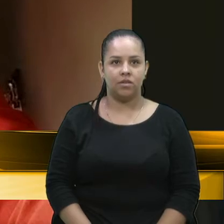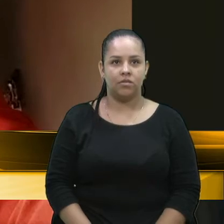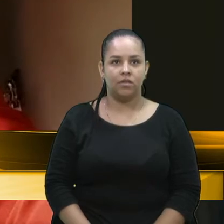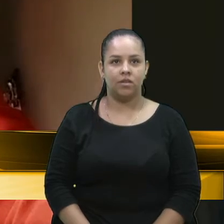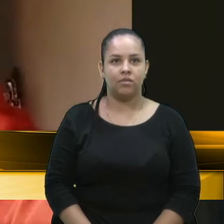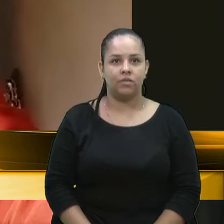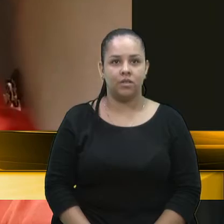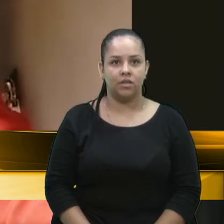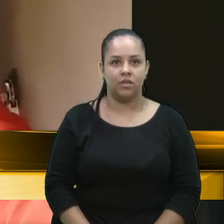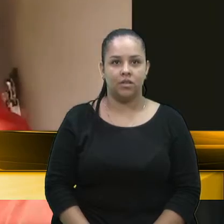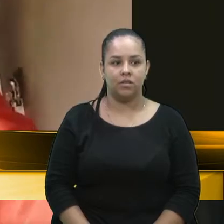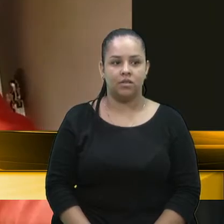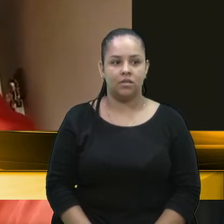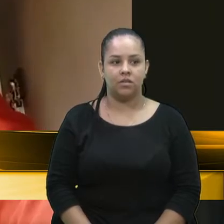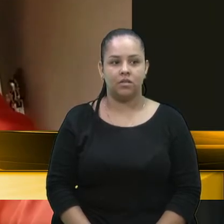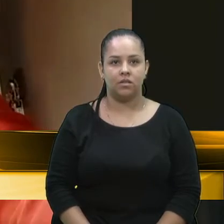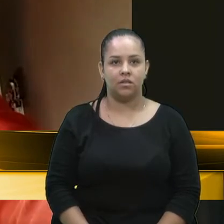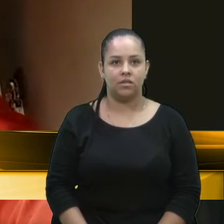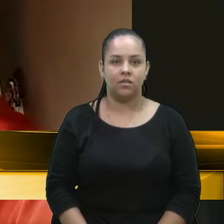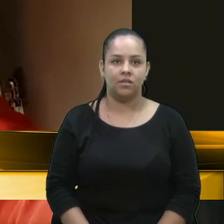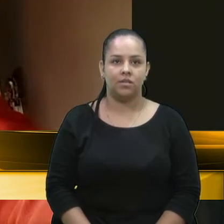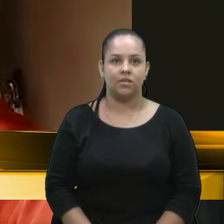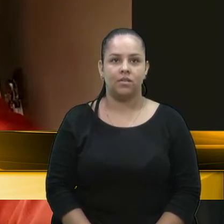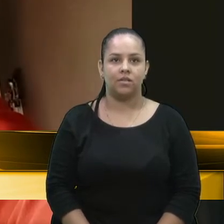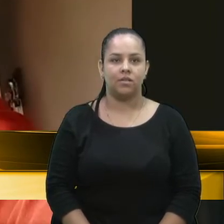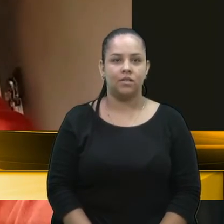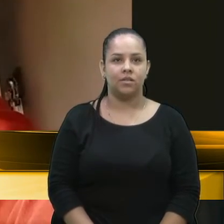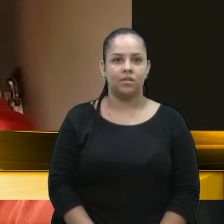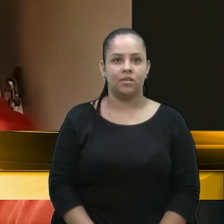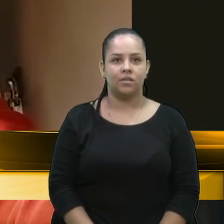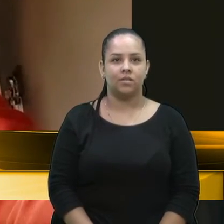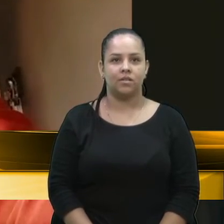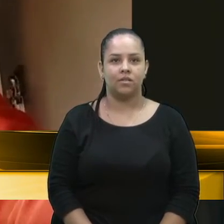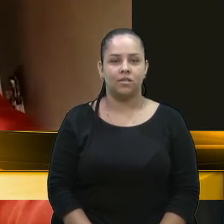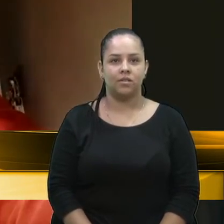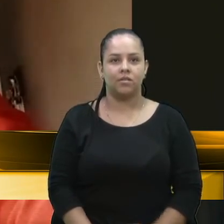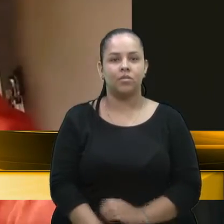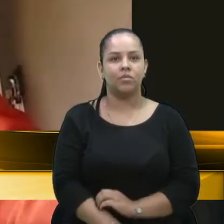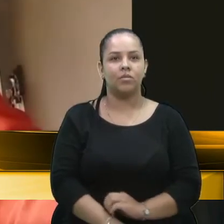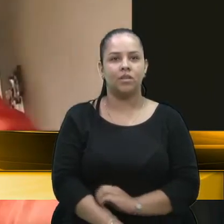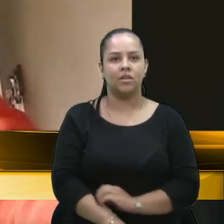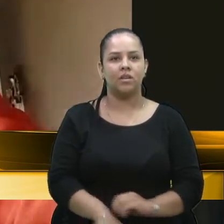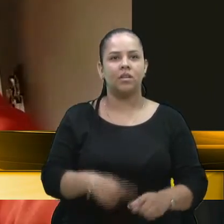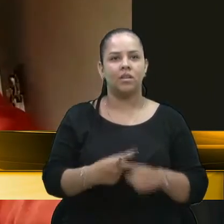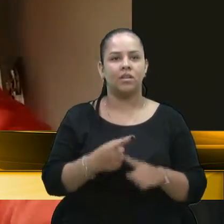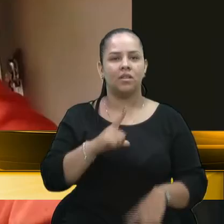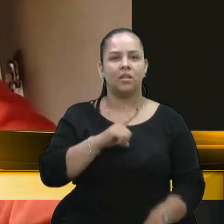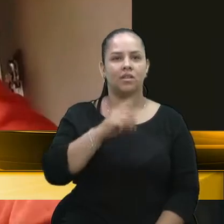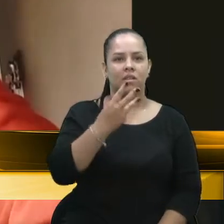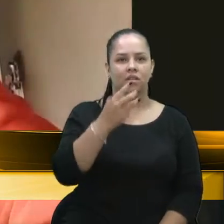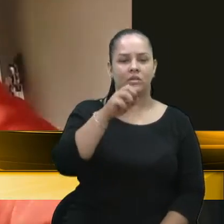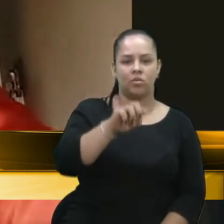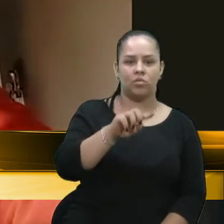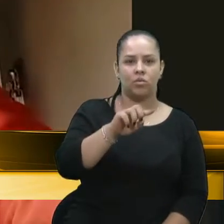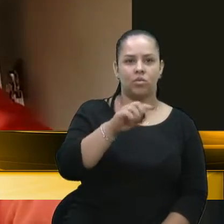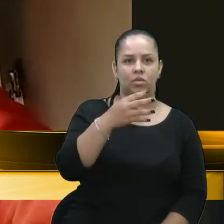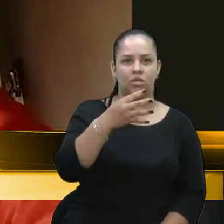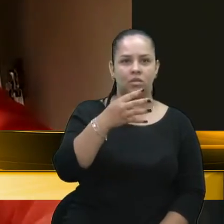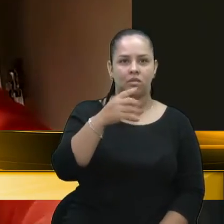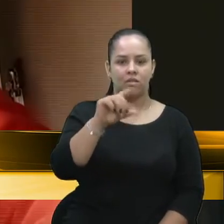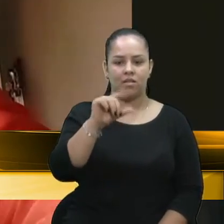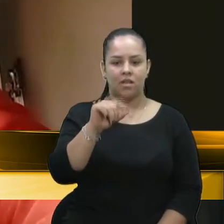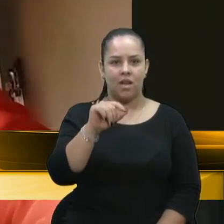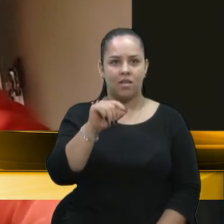apenas para reforçar os dados, né, Caxias do Sul hoje tem mais de 32.710 casos positivos,